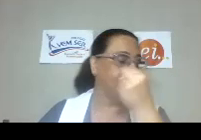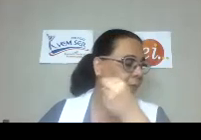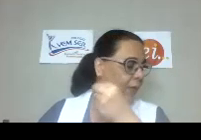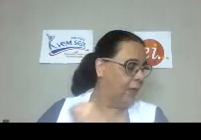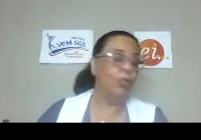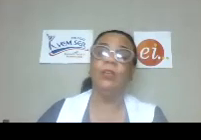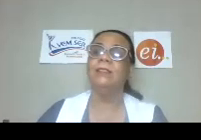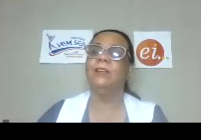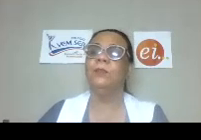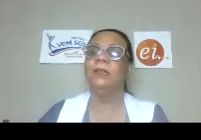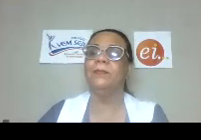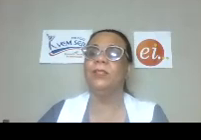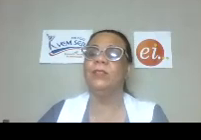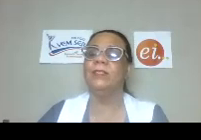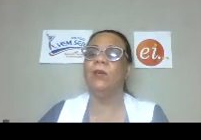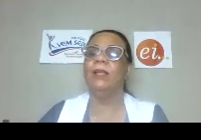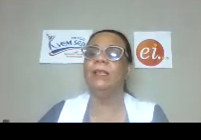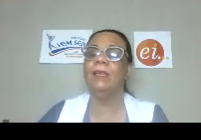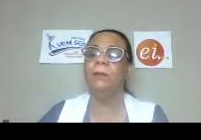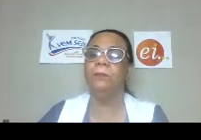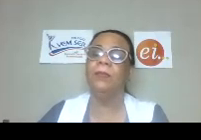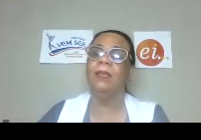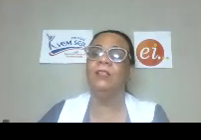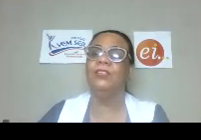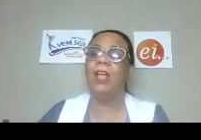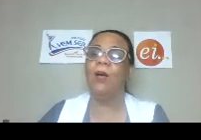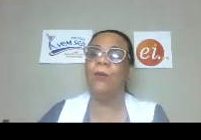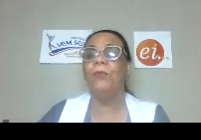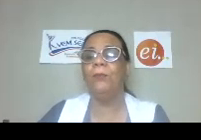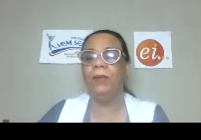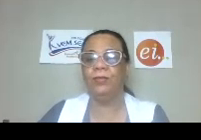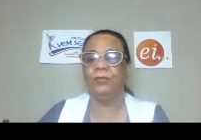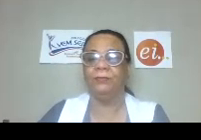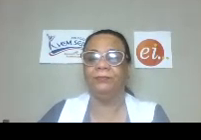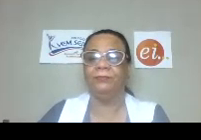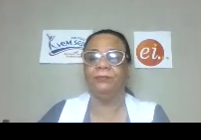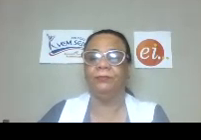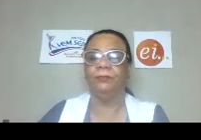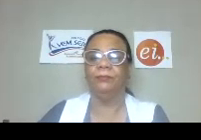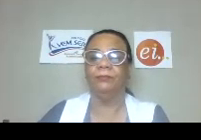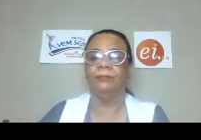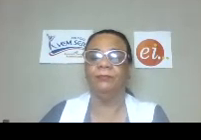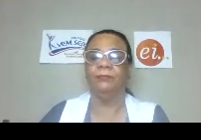mentalmente. Nós terminamos a nossa aula aqui. Tchau, um beijo.